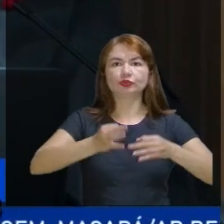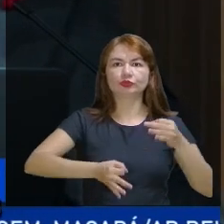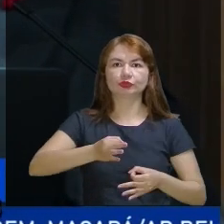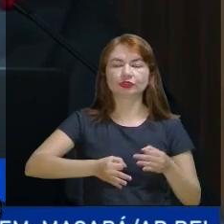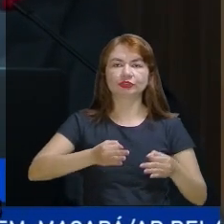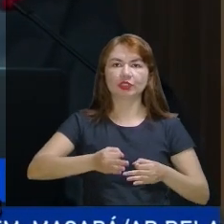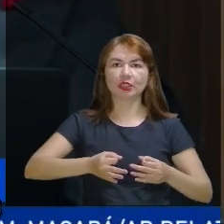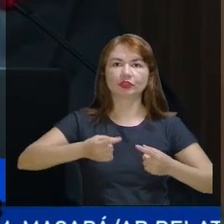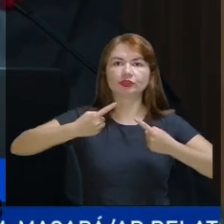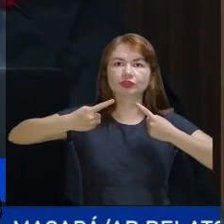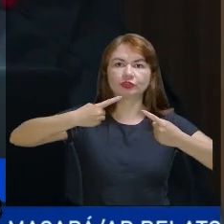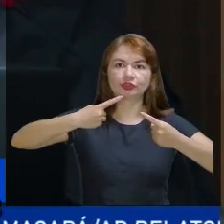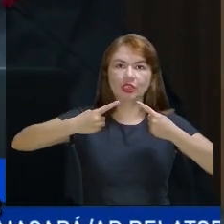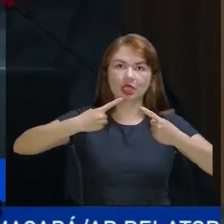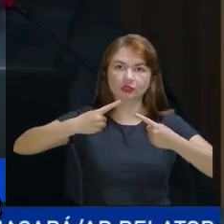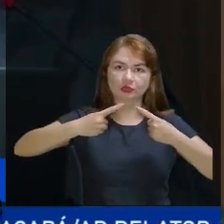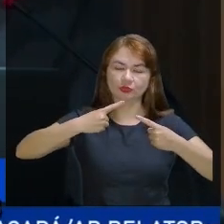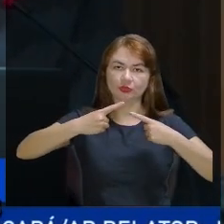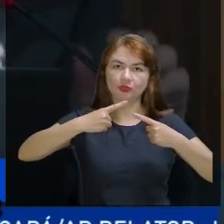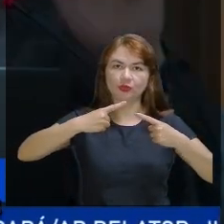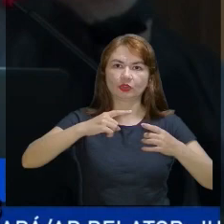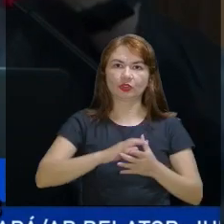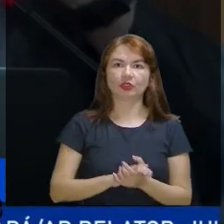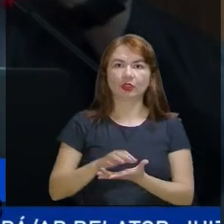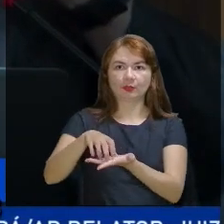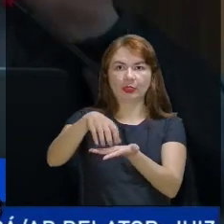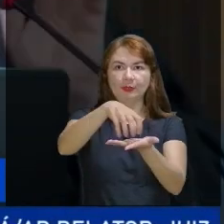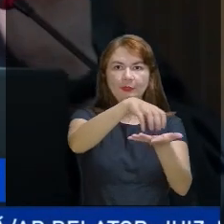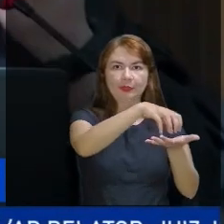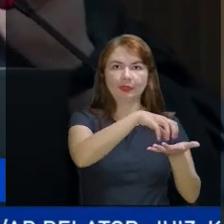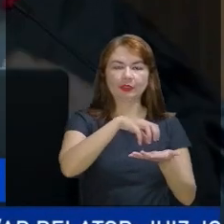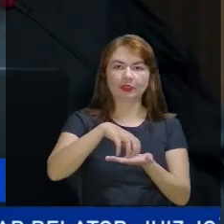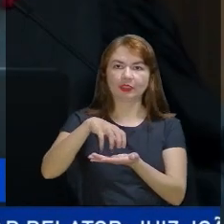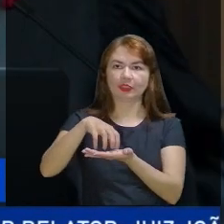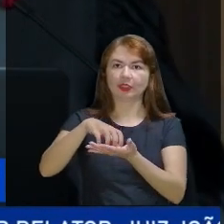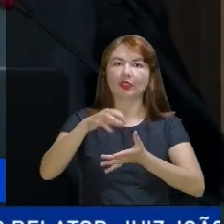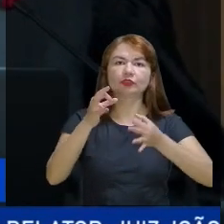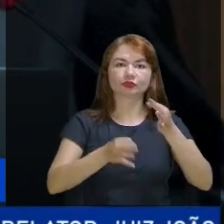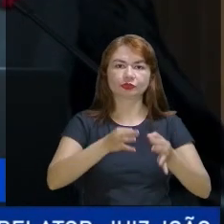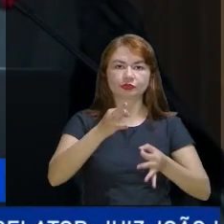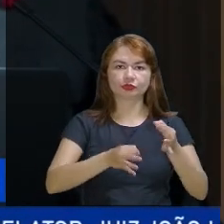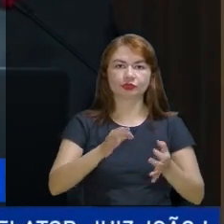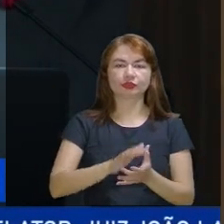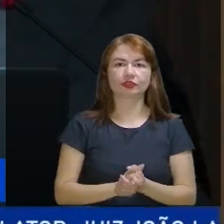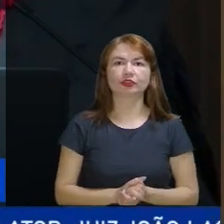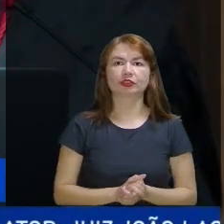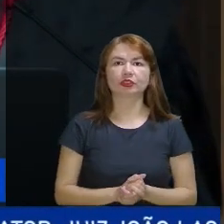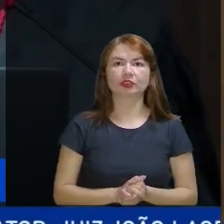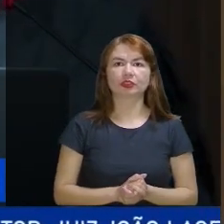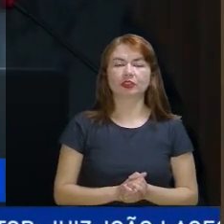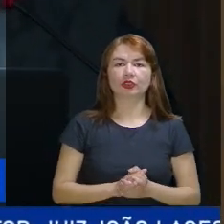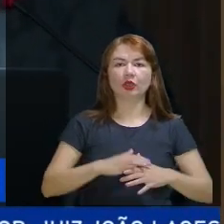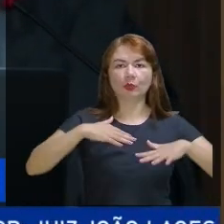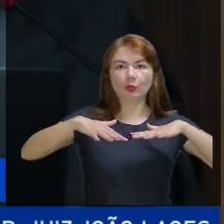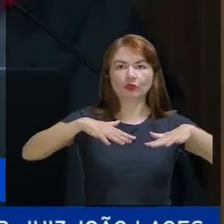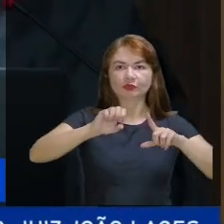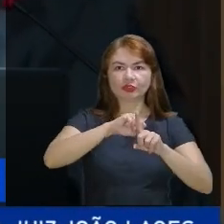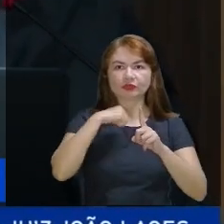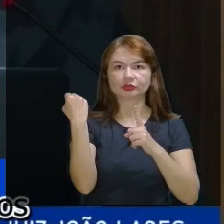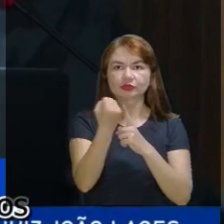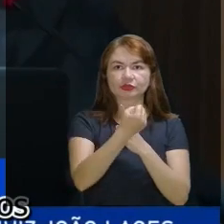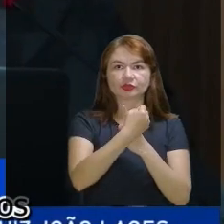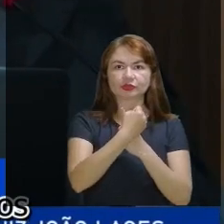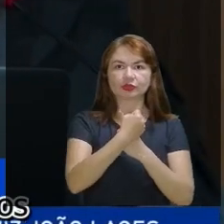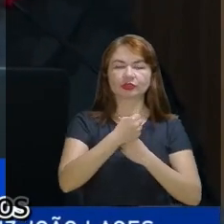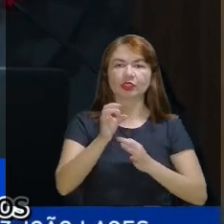com os outros órgãos do sistema de justiça e também a interlocução com os movimentos sociais organizados.